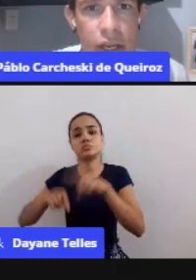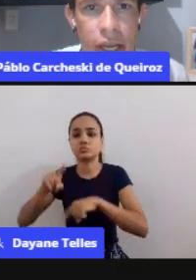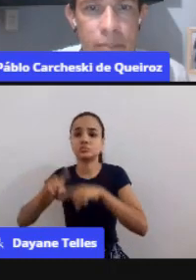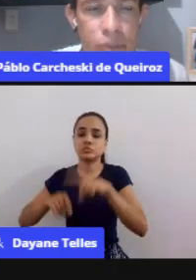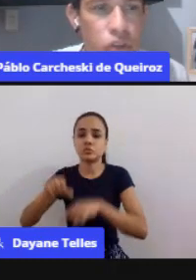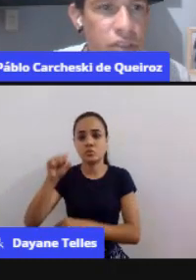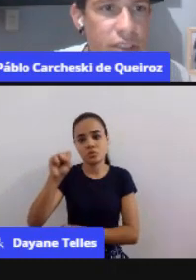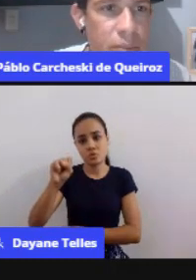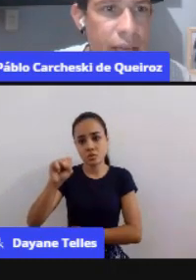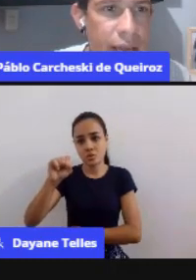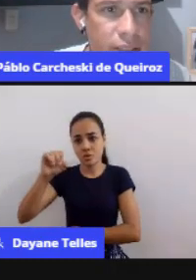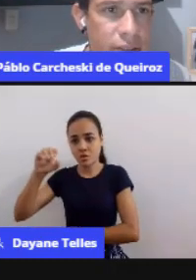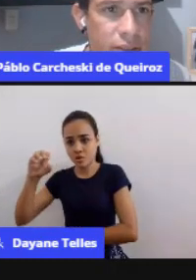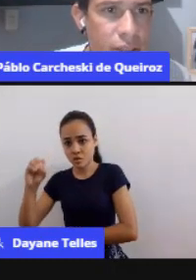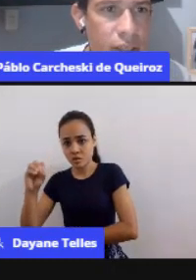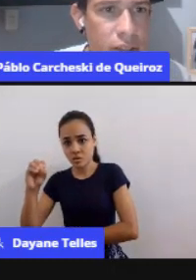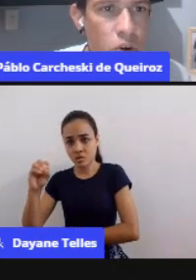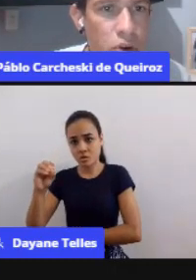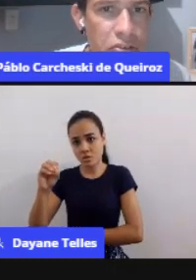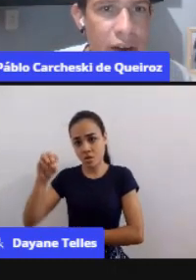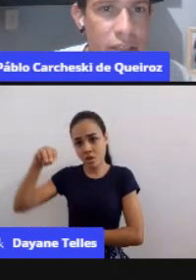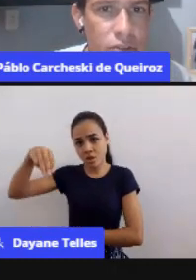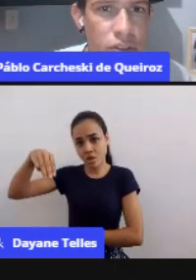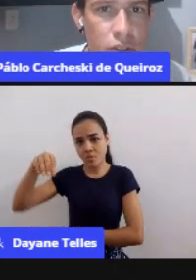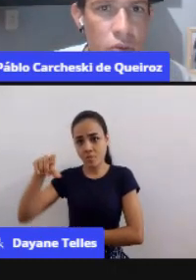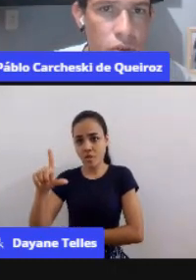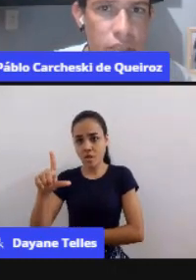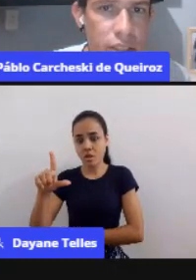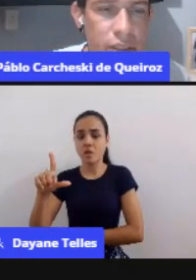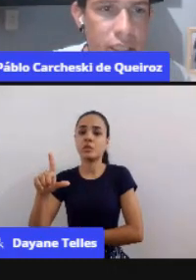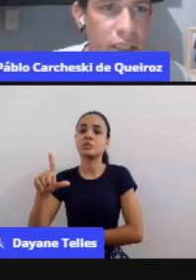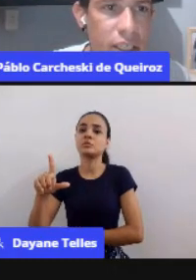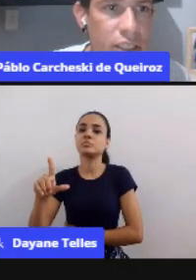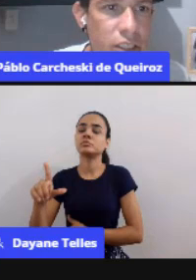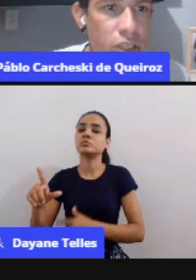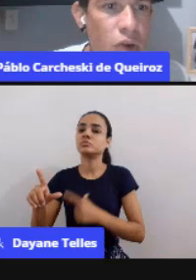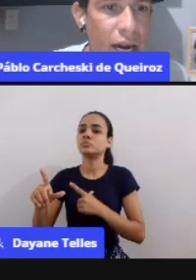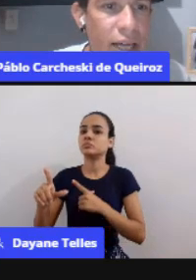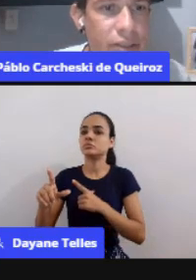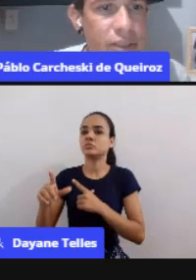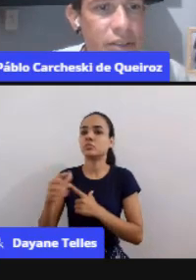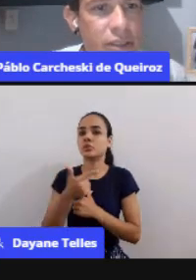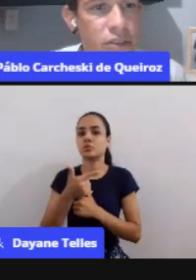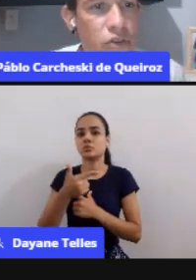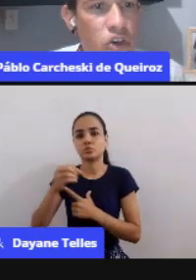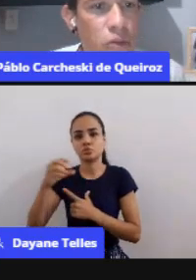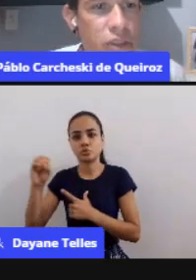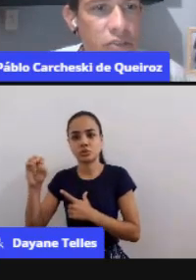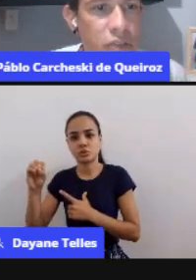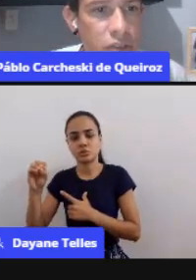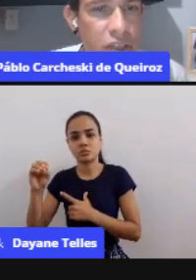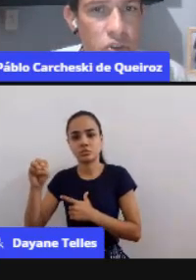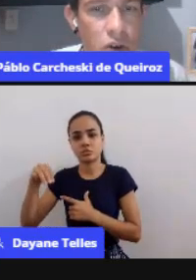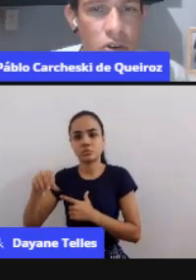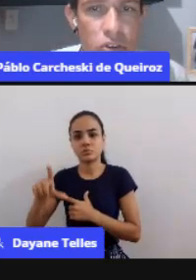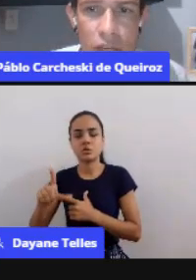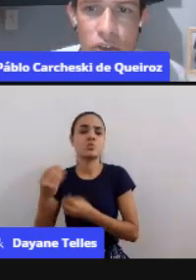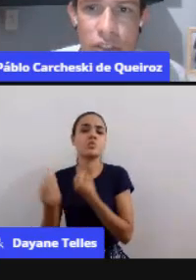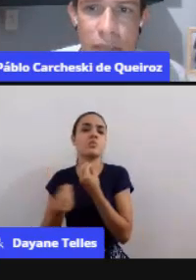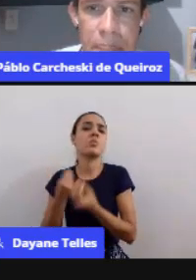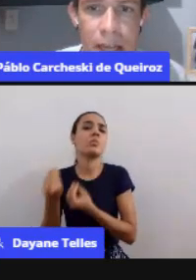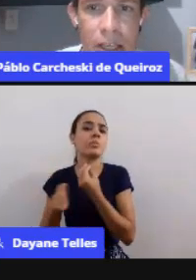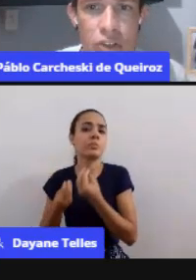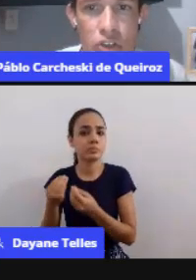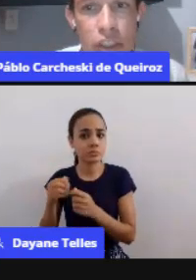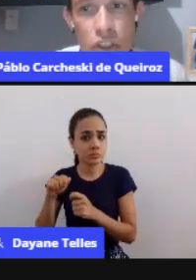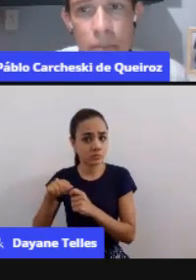de 1.200 ml. Como que eu faço isso? Então, eu teria que igualar esses volumes e fazer o cálculo dos